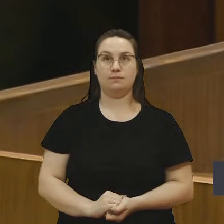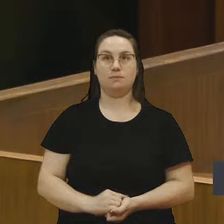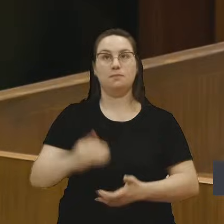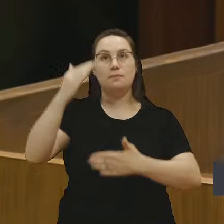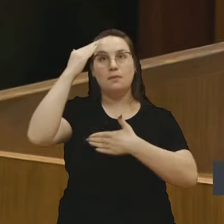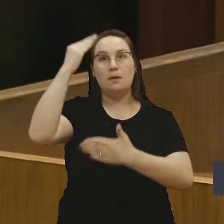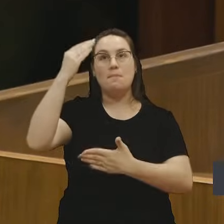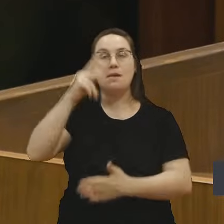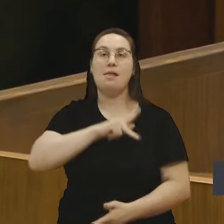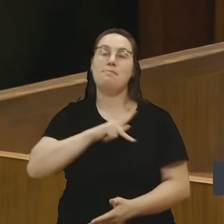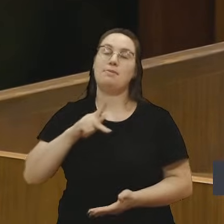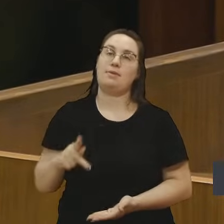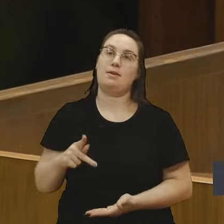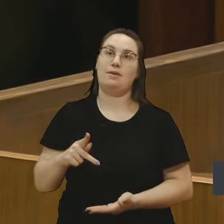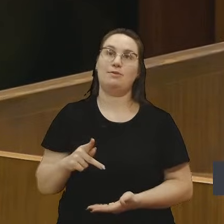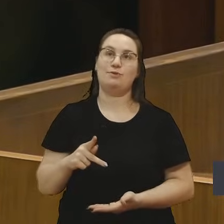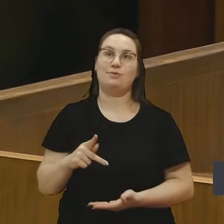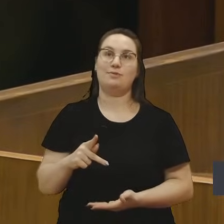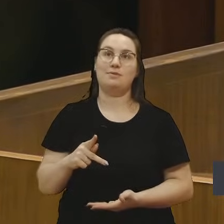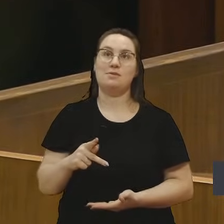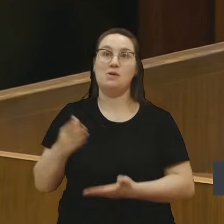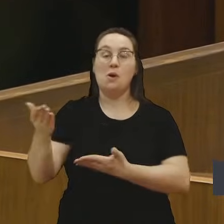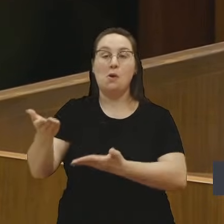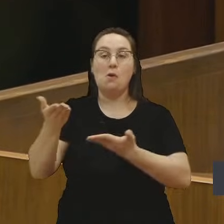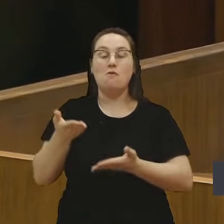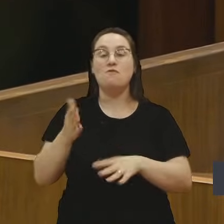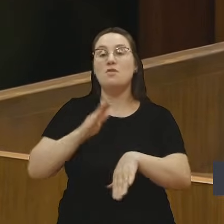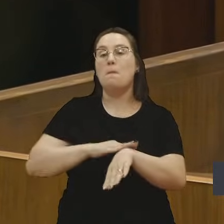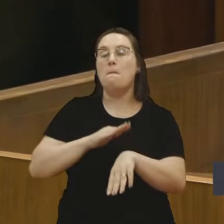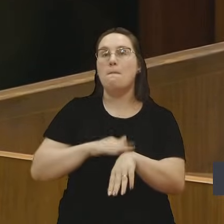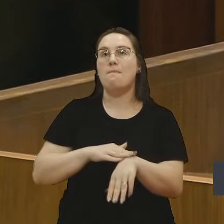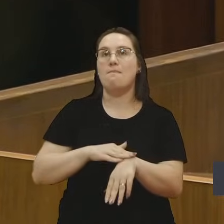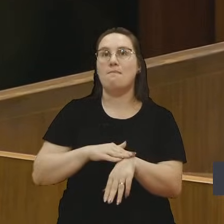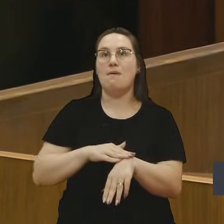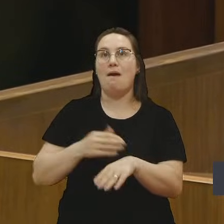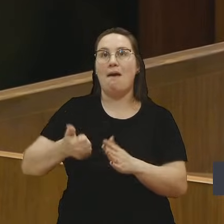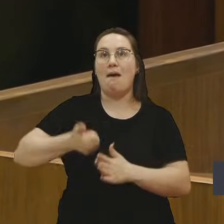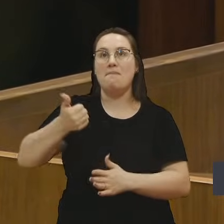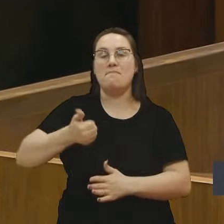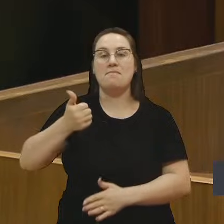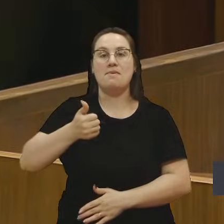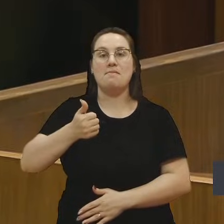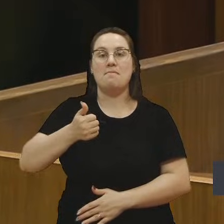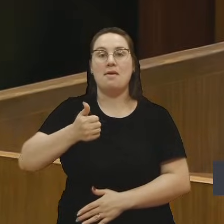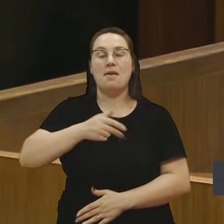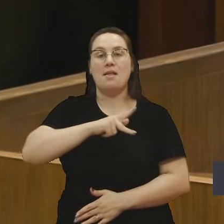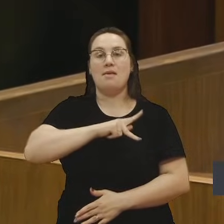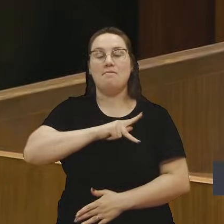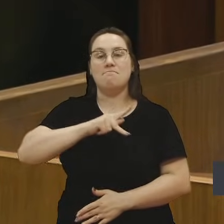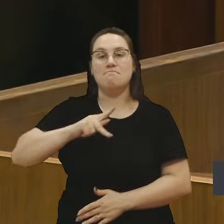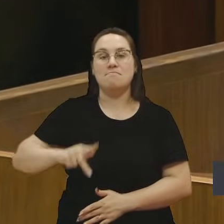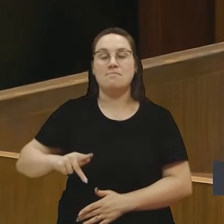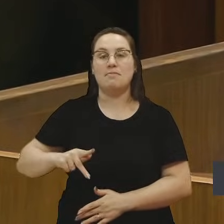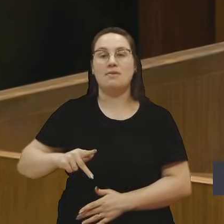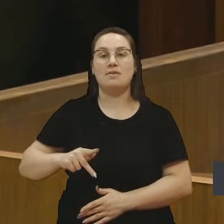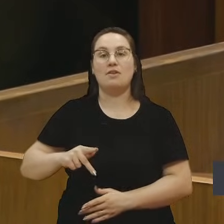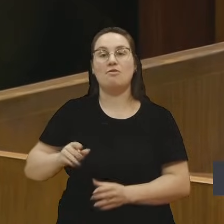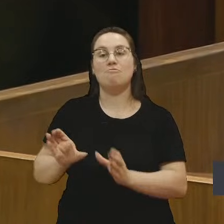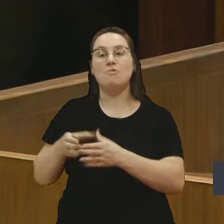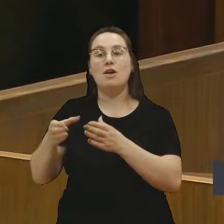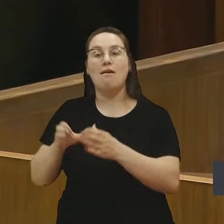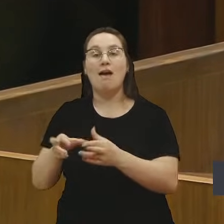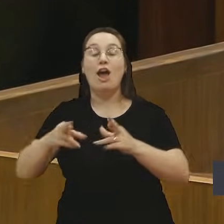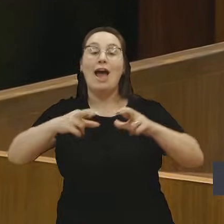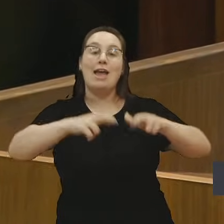Obrigado, presidente. Convido neste momento a primeira vice-presidente do Conselho Regional de Educação